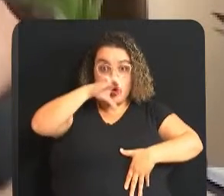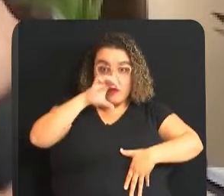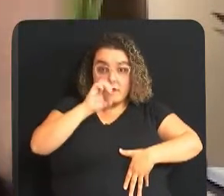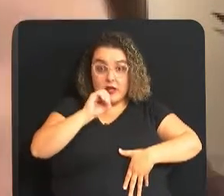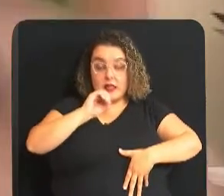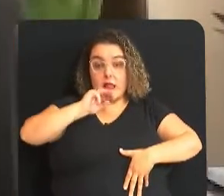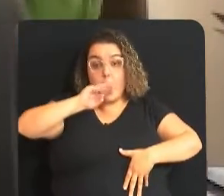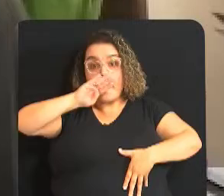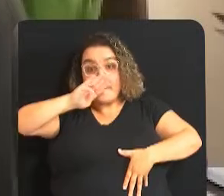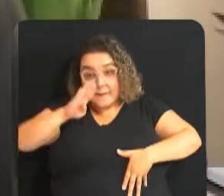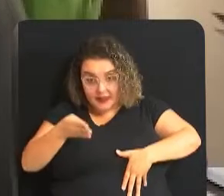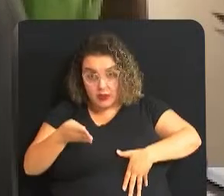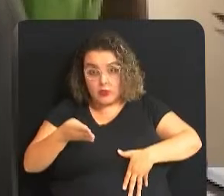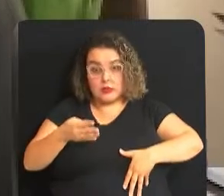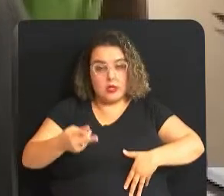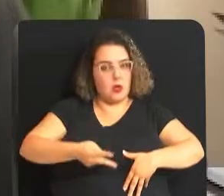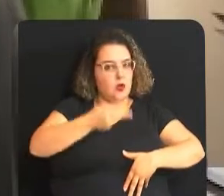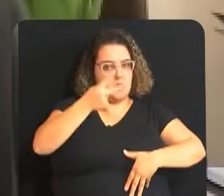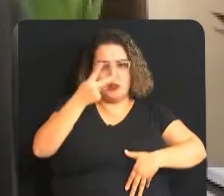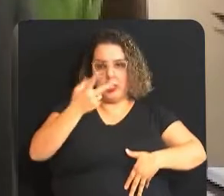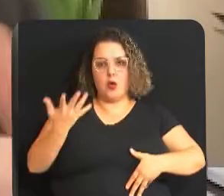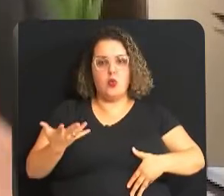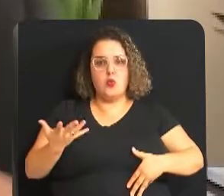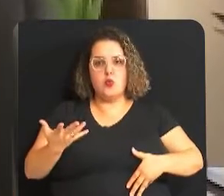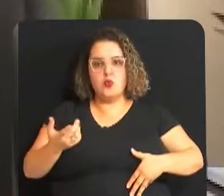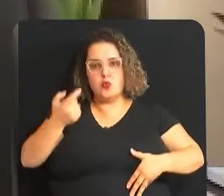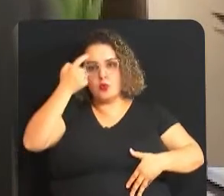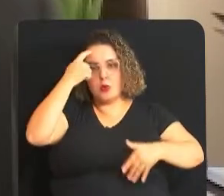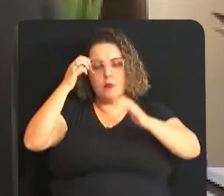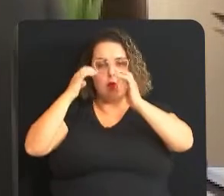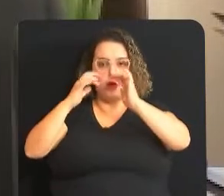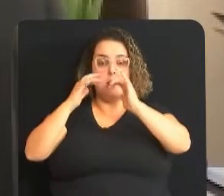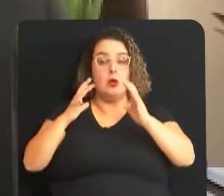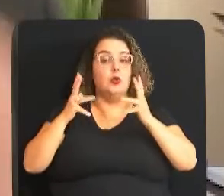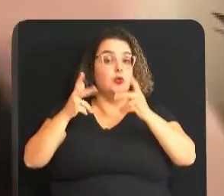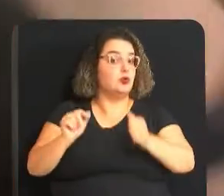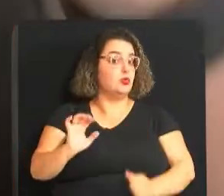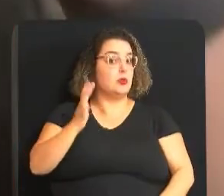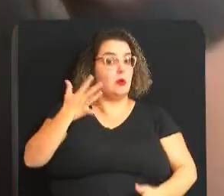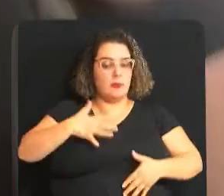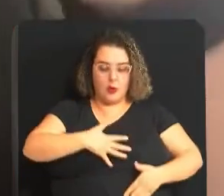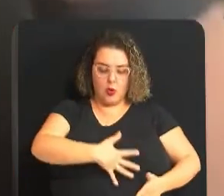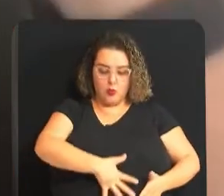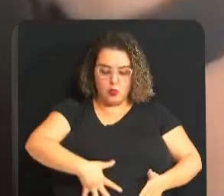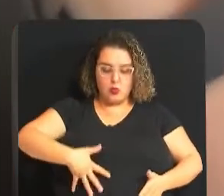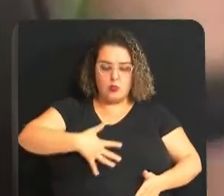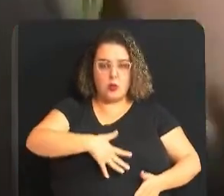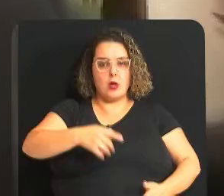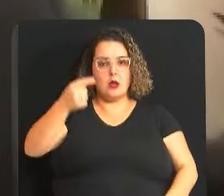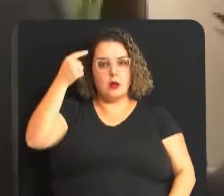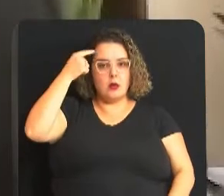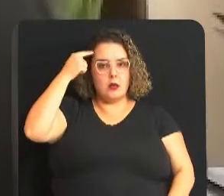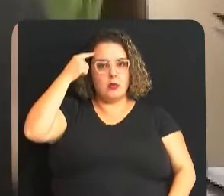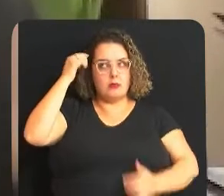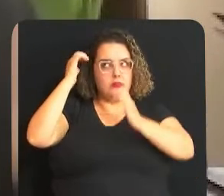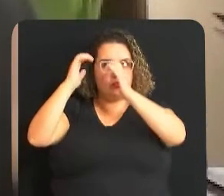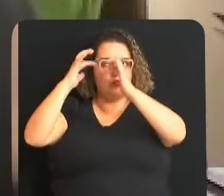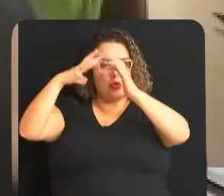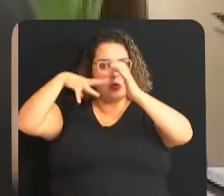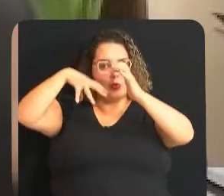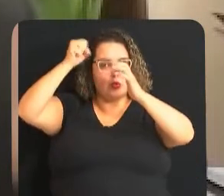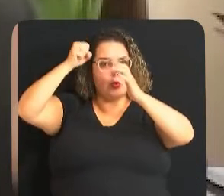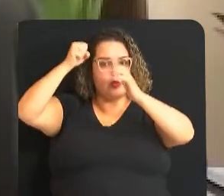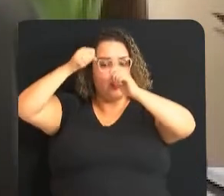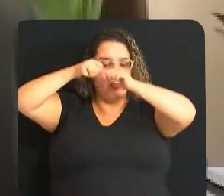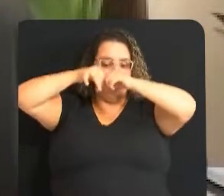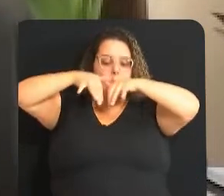é o segundo cérebro da gente. Por quê? Porque tudo que acontece na barriga, o cérebro capta para comandar o trabalho